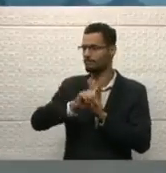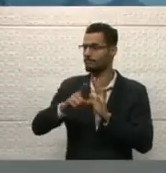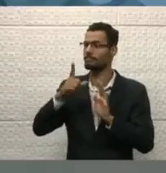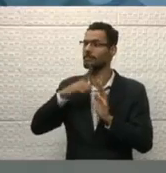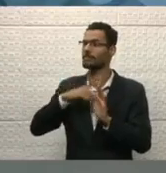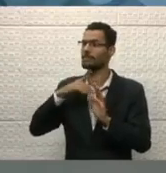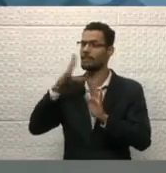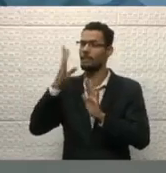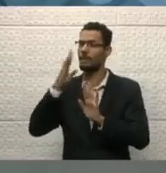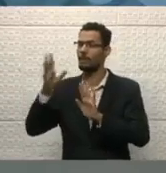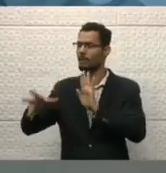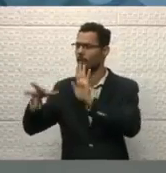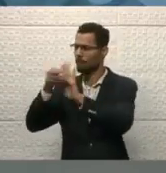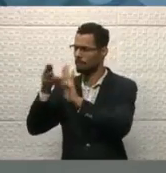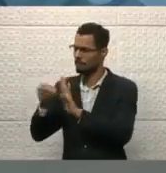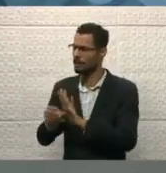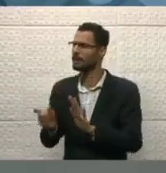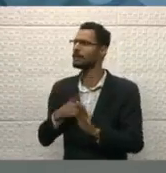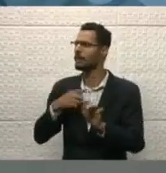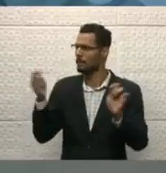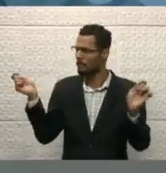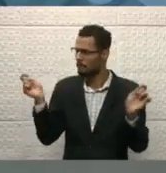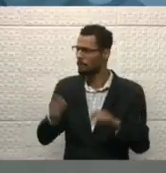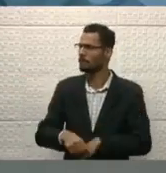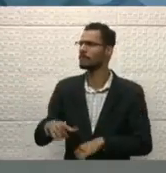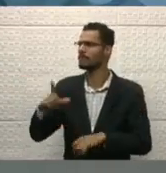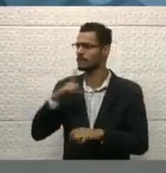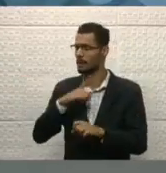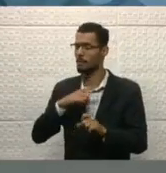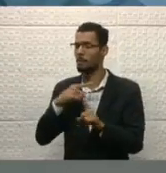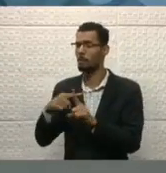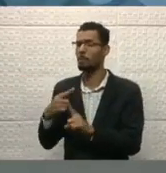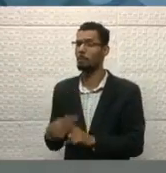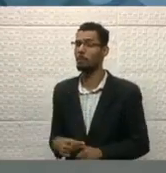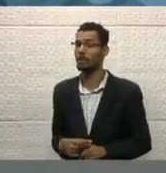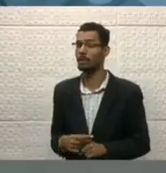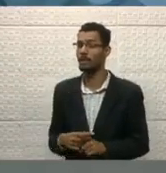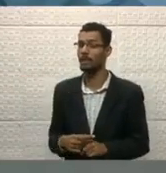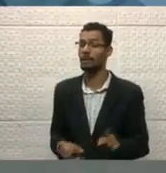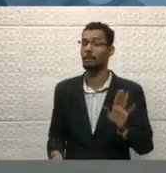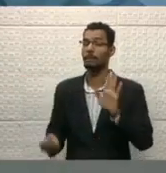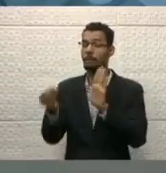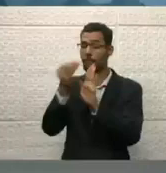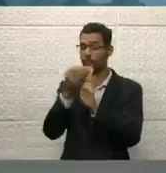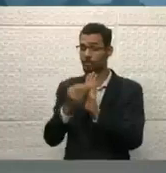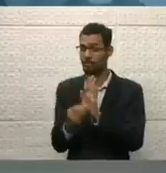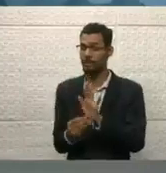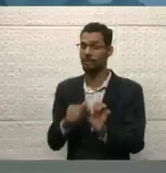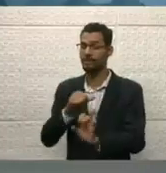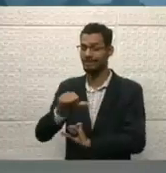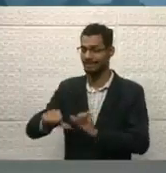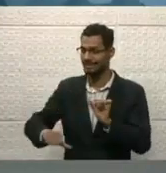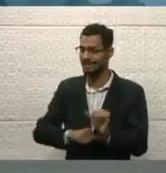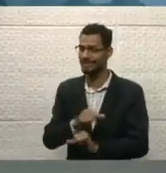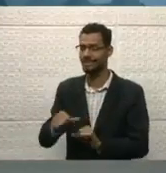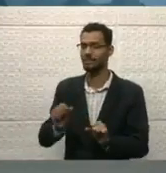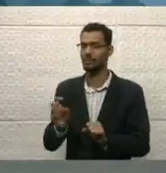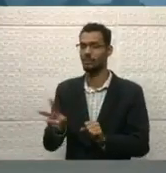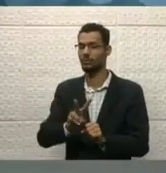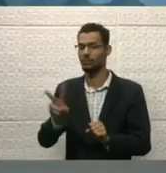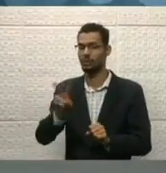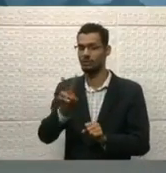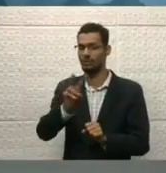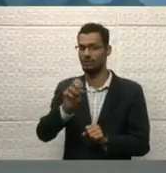Essa extração de coeficientes é possível porque, na verdade, nós estamos aplicando a transformação sobre os vetores da